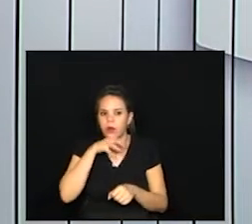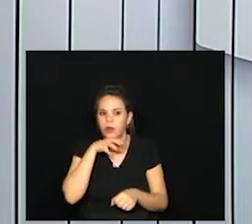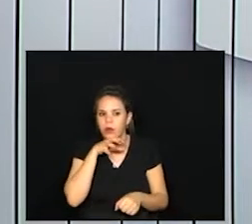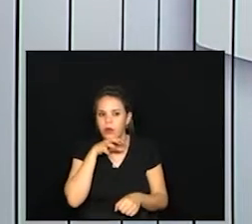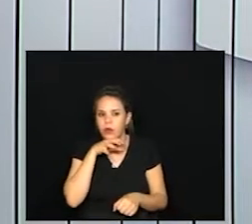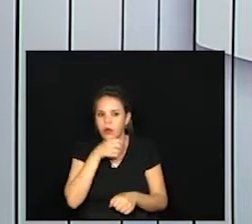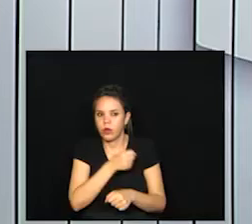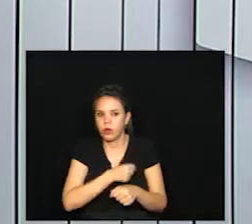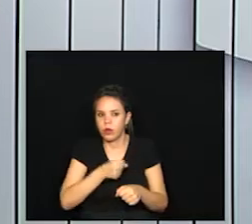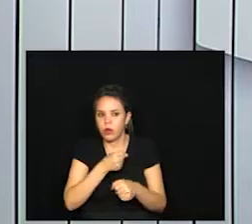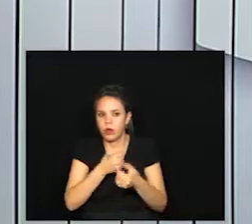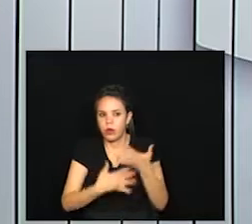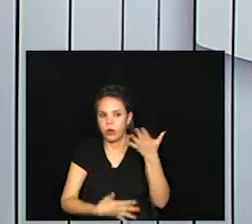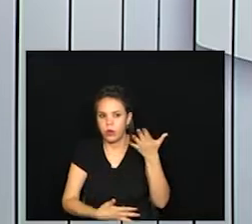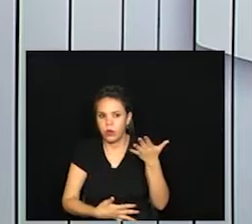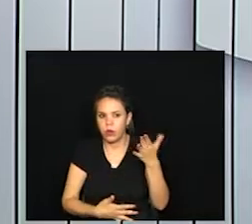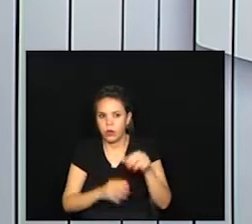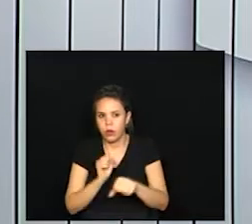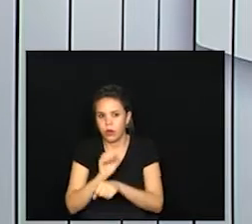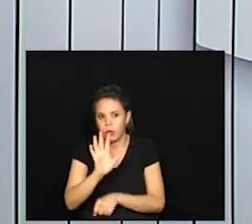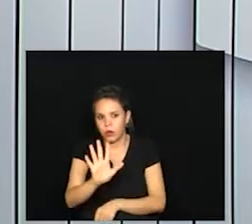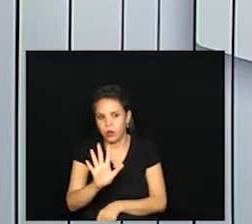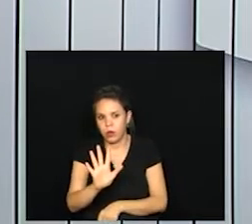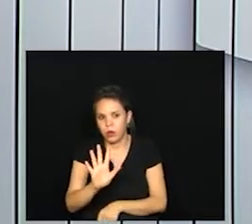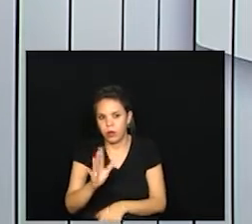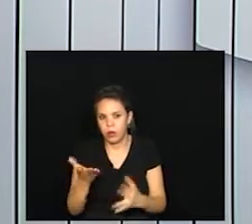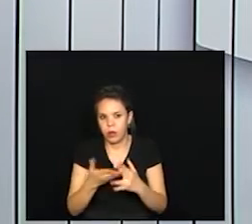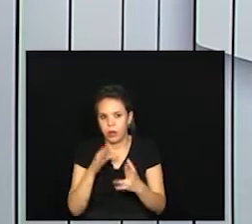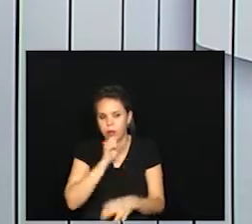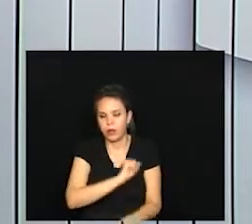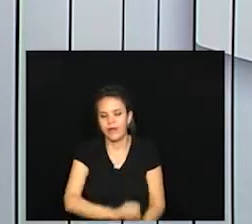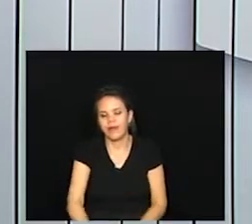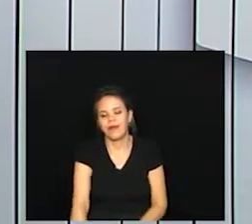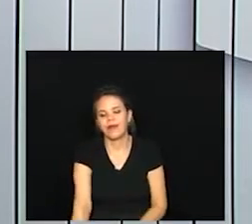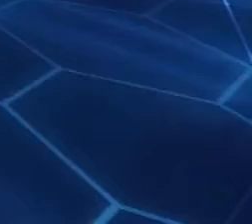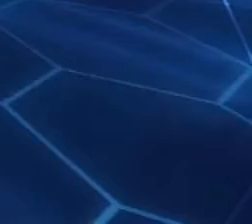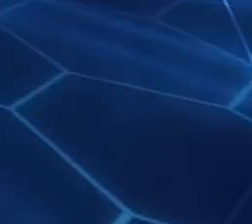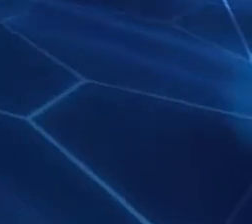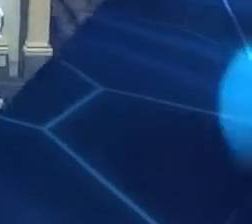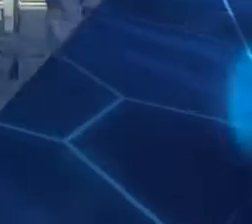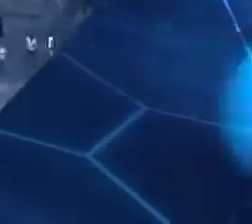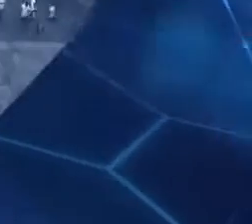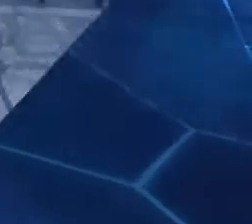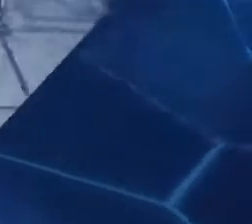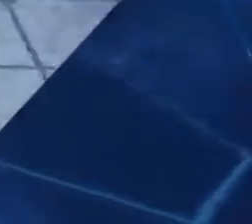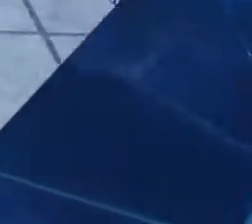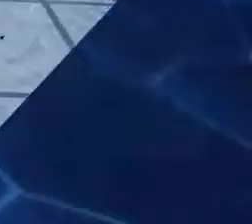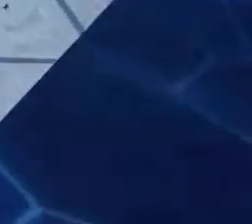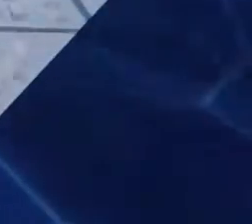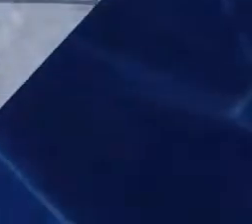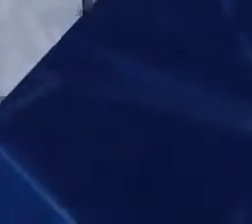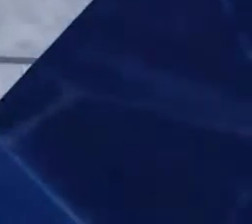tem culinária, tem muitos assuntos. Não sai daí que o nosso intervalo é muito rápido.